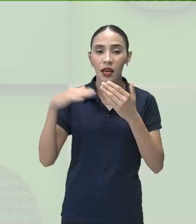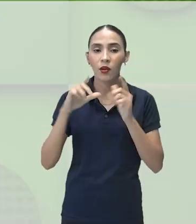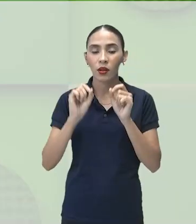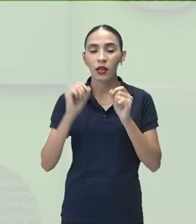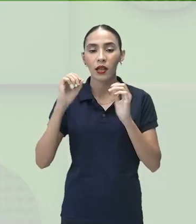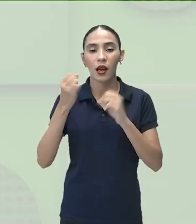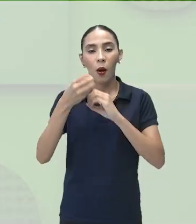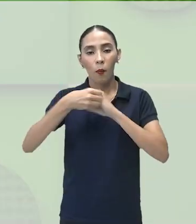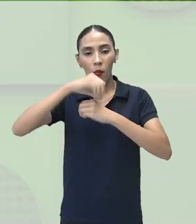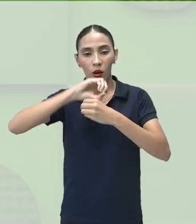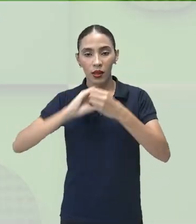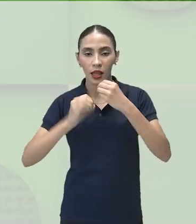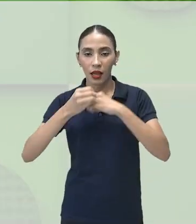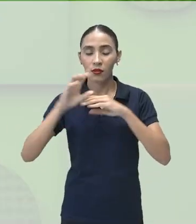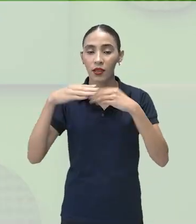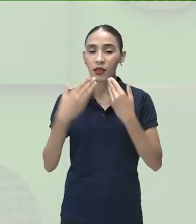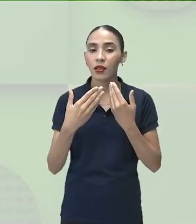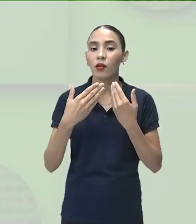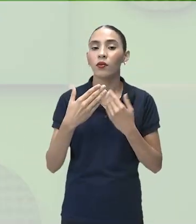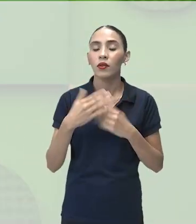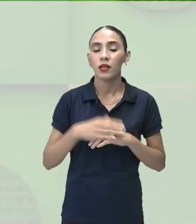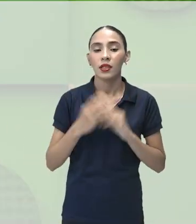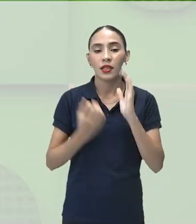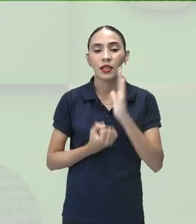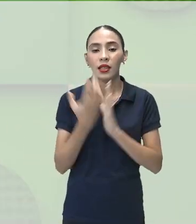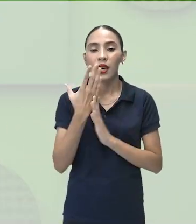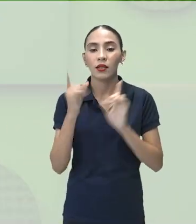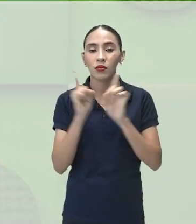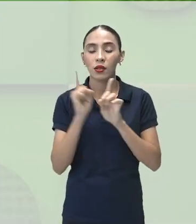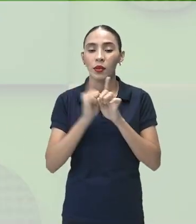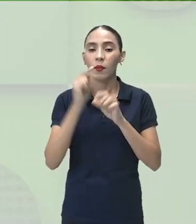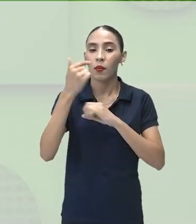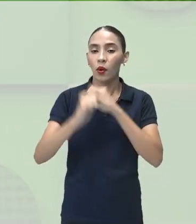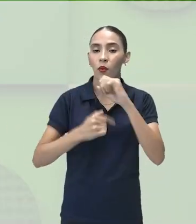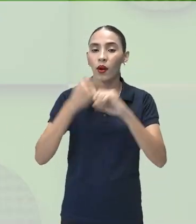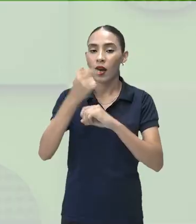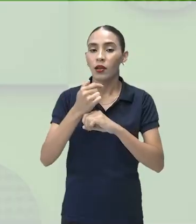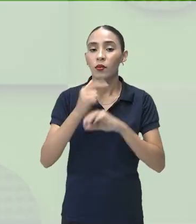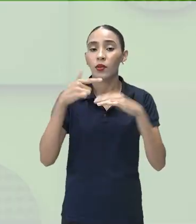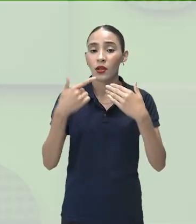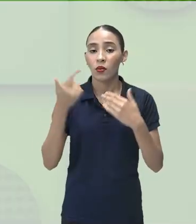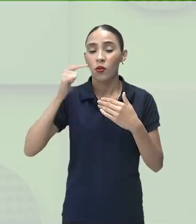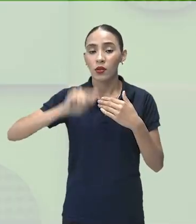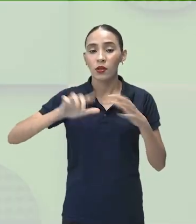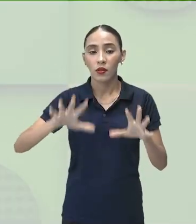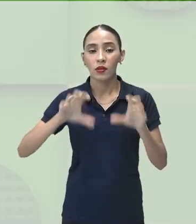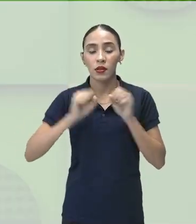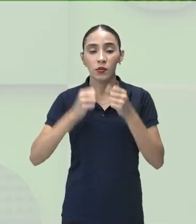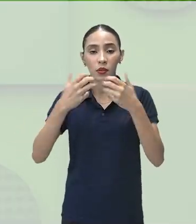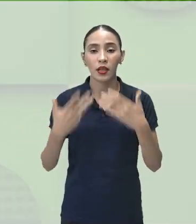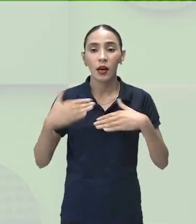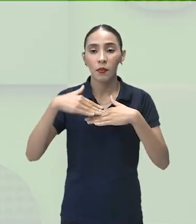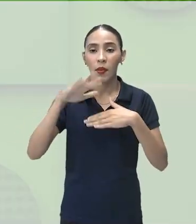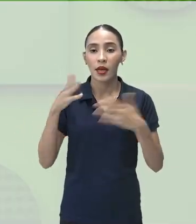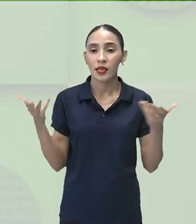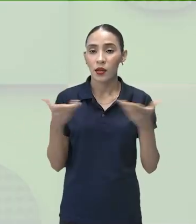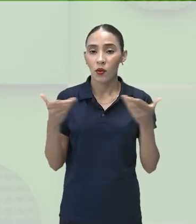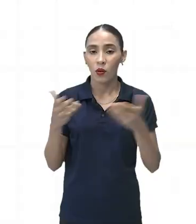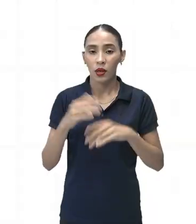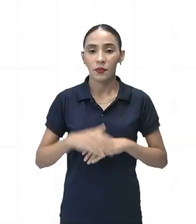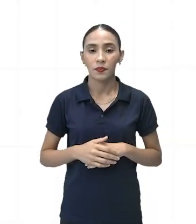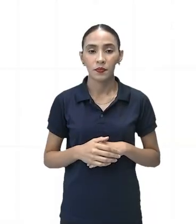nível molecular. Essas que são formados por átomos, e é deles que a gente vai falar um pouco mais a partir de